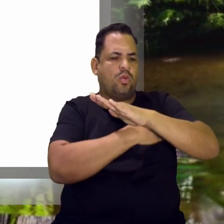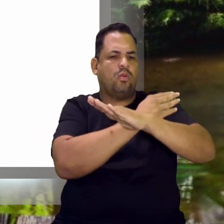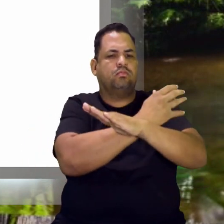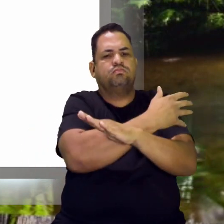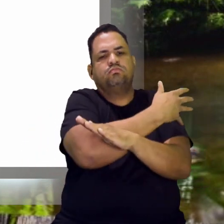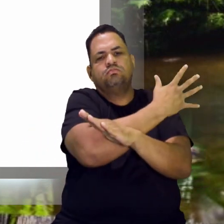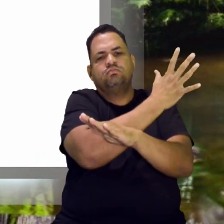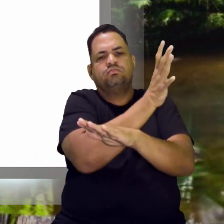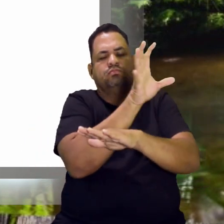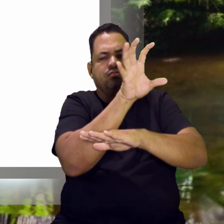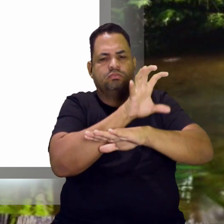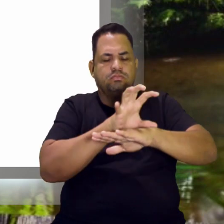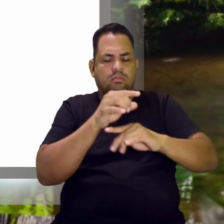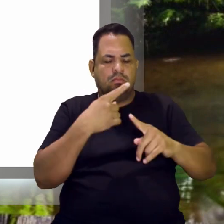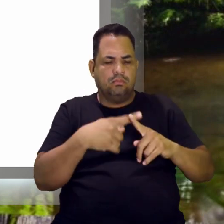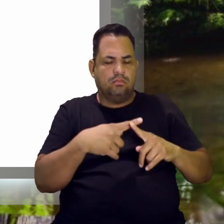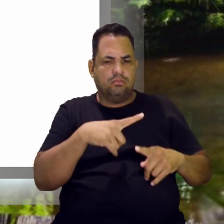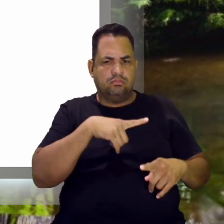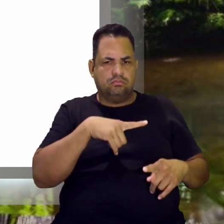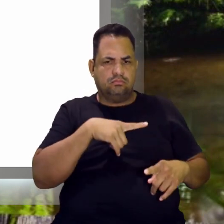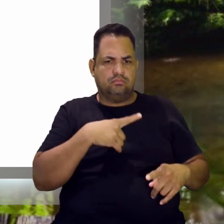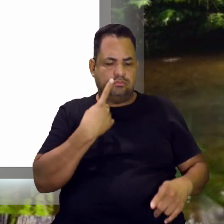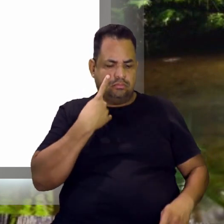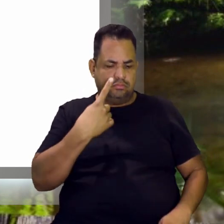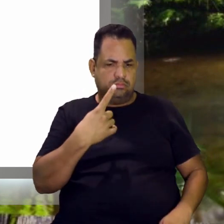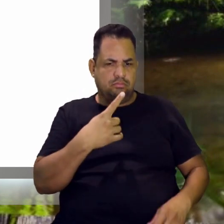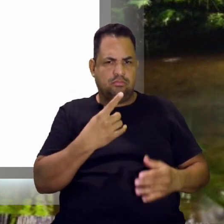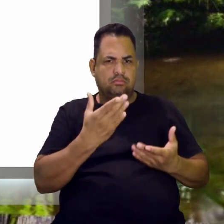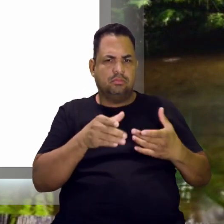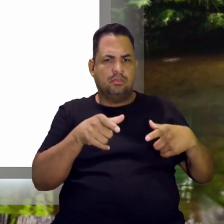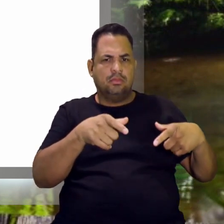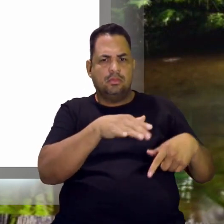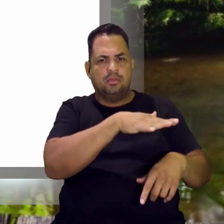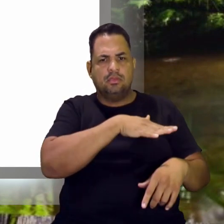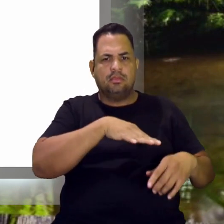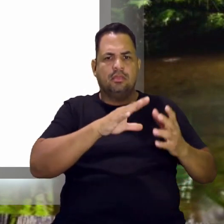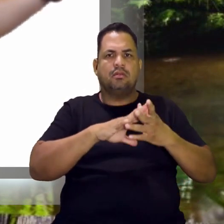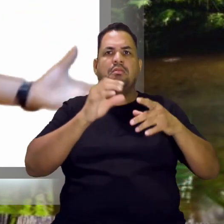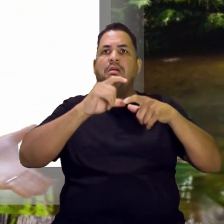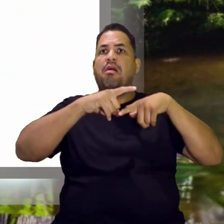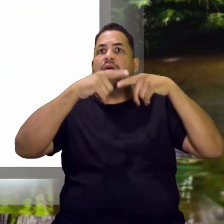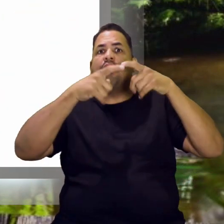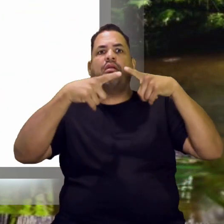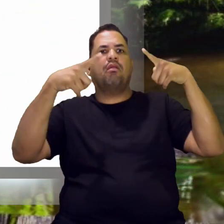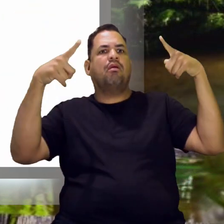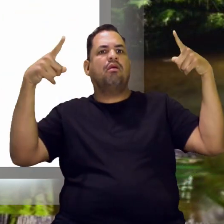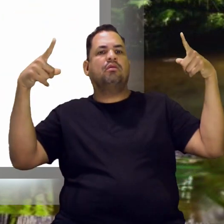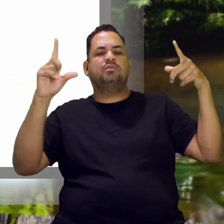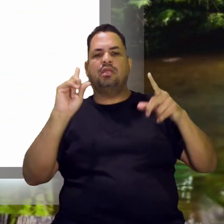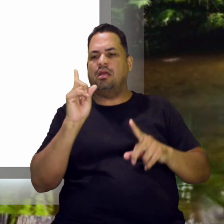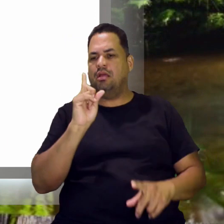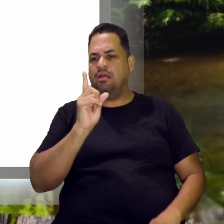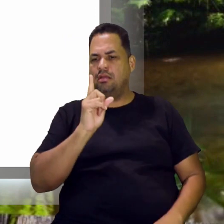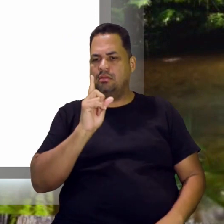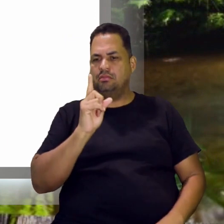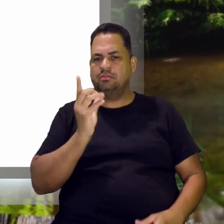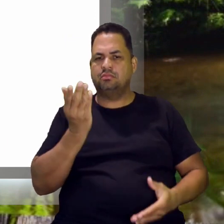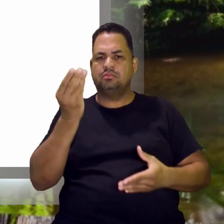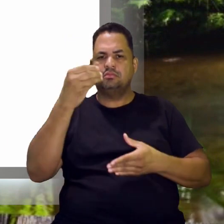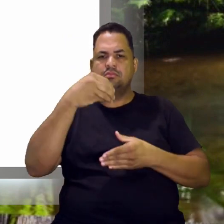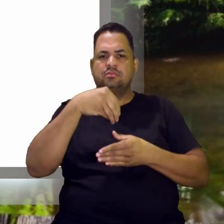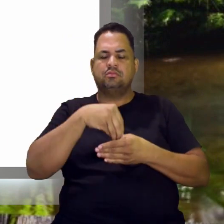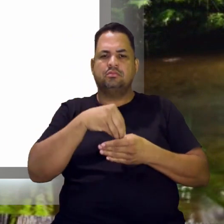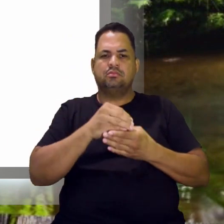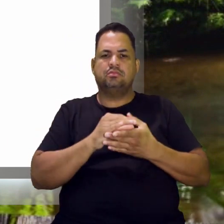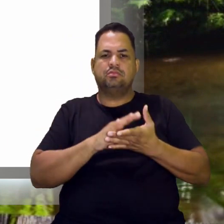Por quê? Porque tem gente que pensa que ecossistema é só algo assim de grande proporção. Não! Dentro de uma folha